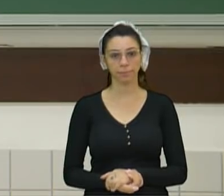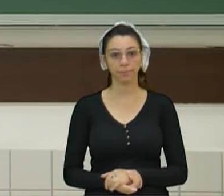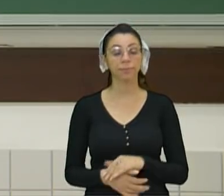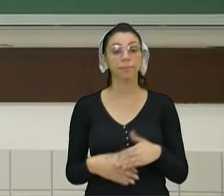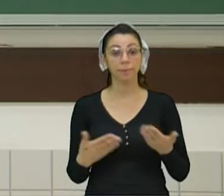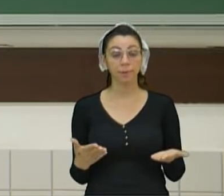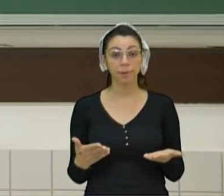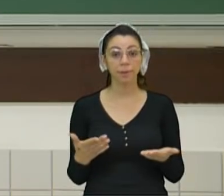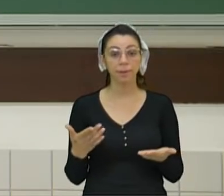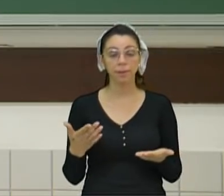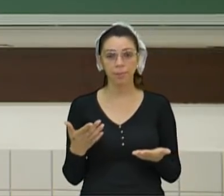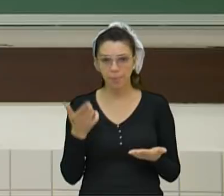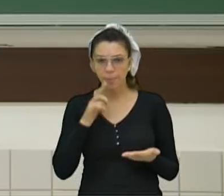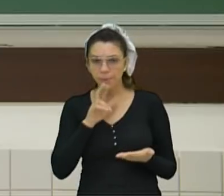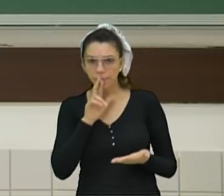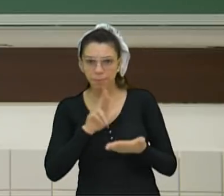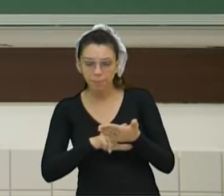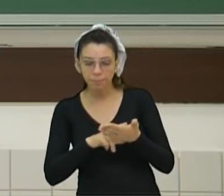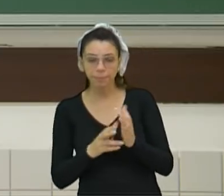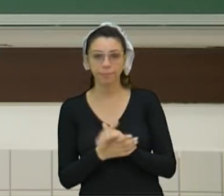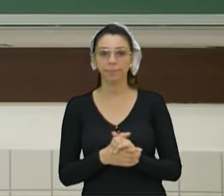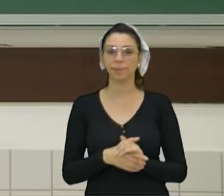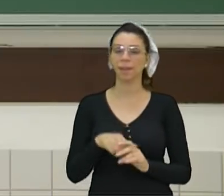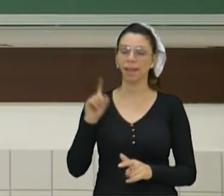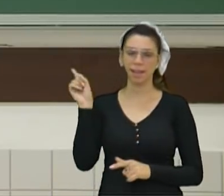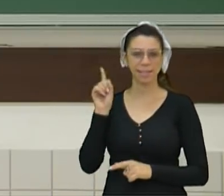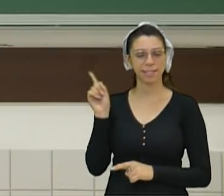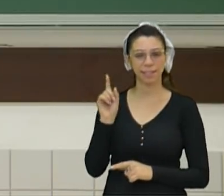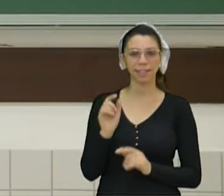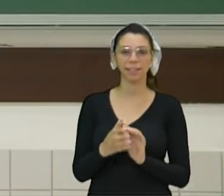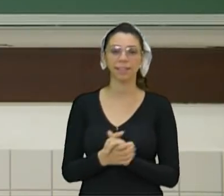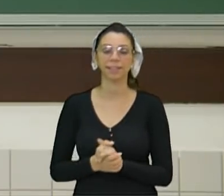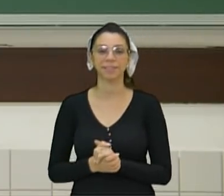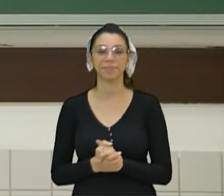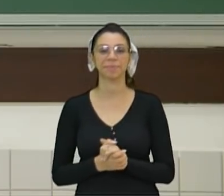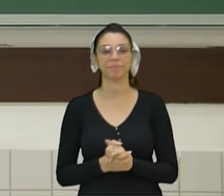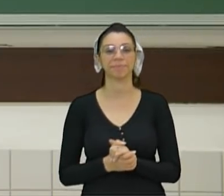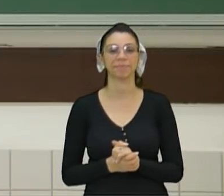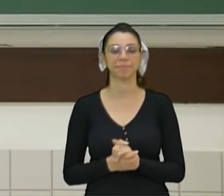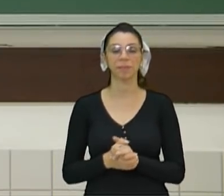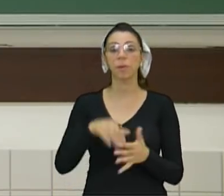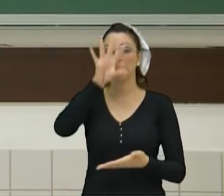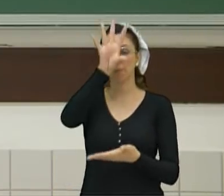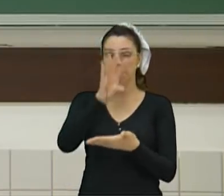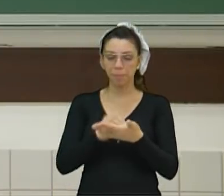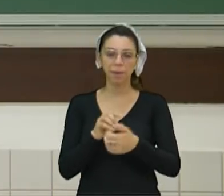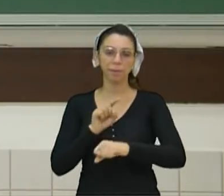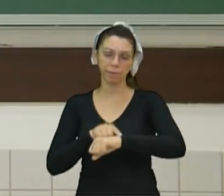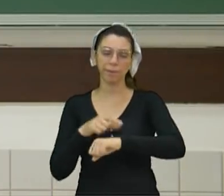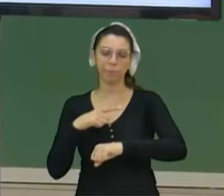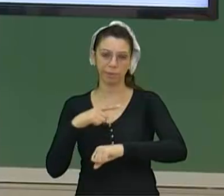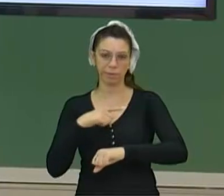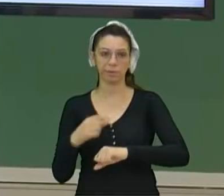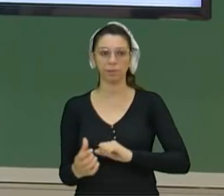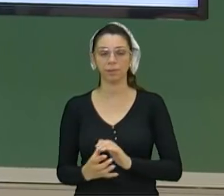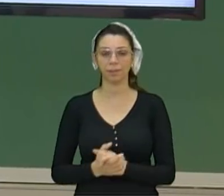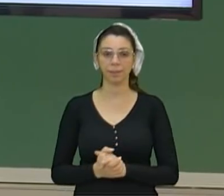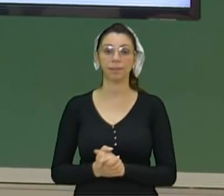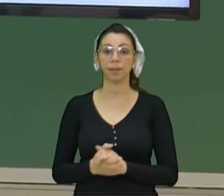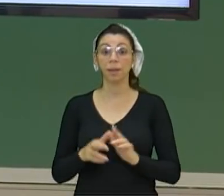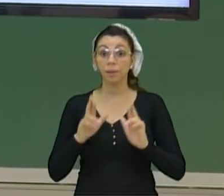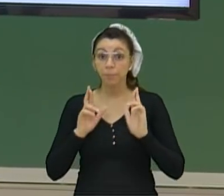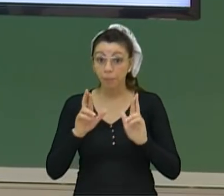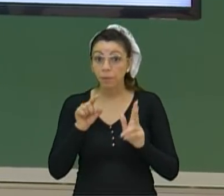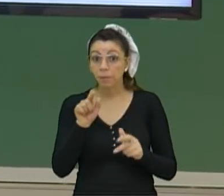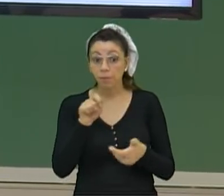E aí, já conseguiram anotar? Esse enunciado não é tão grande, né? Acho que deu tempo certinho de vocês copiarem aí. Espero que vocês façam, porque